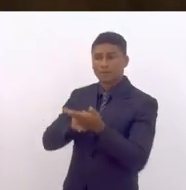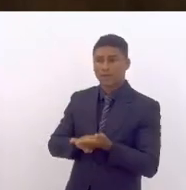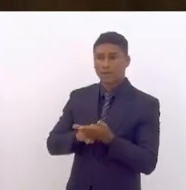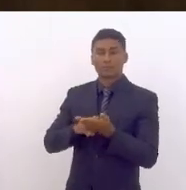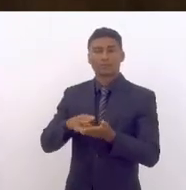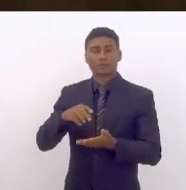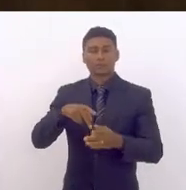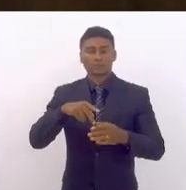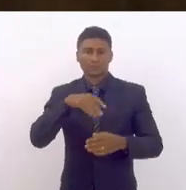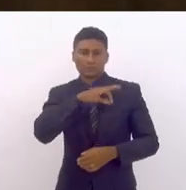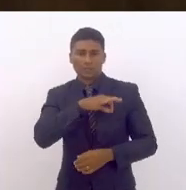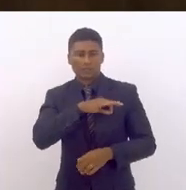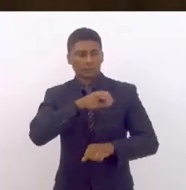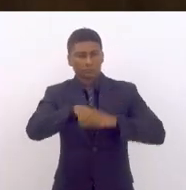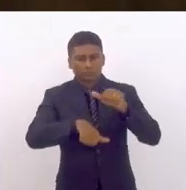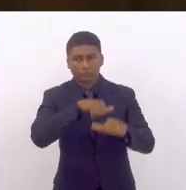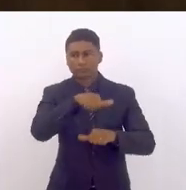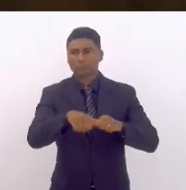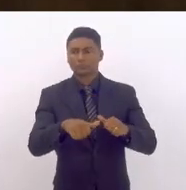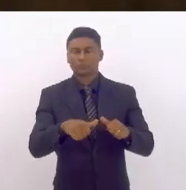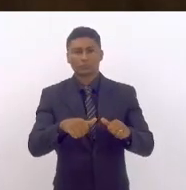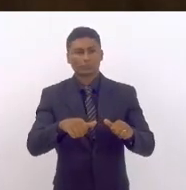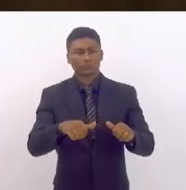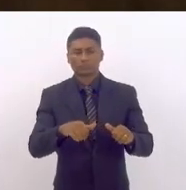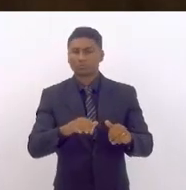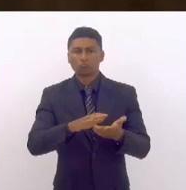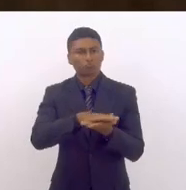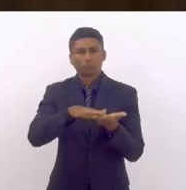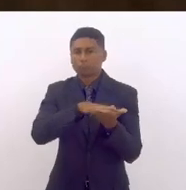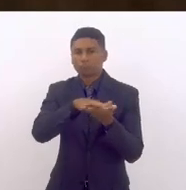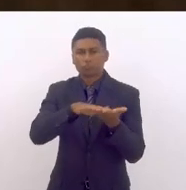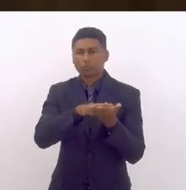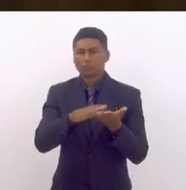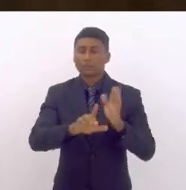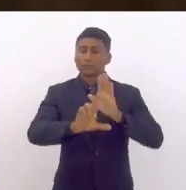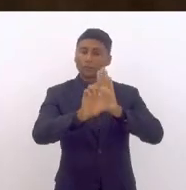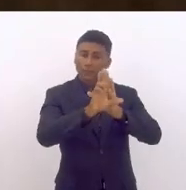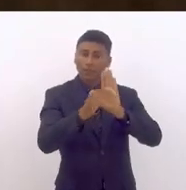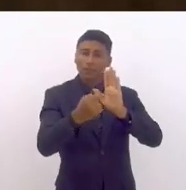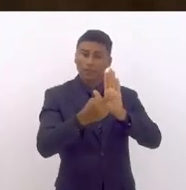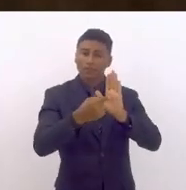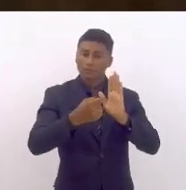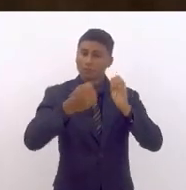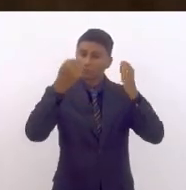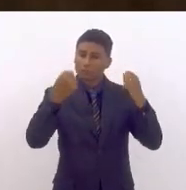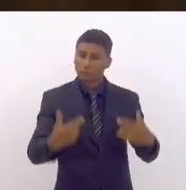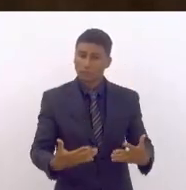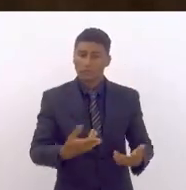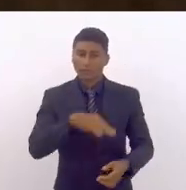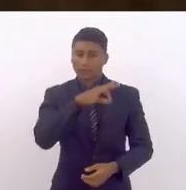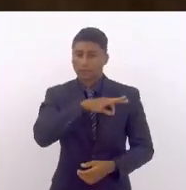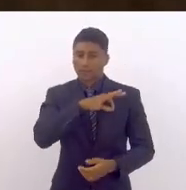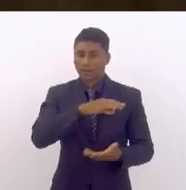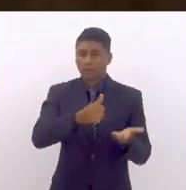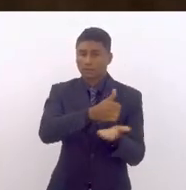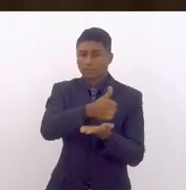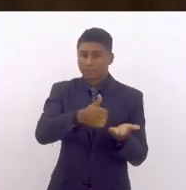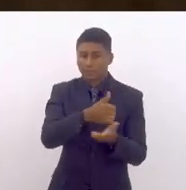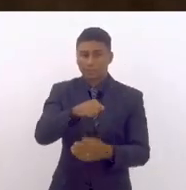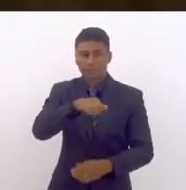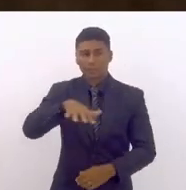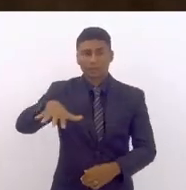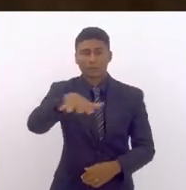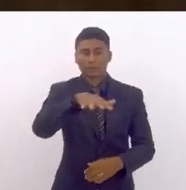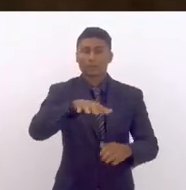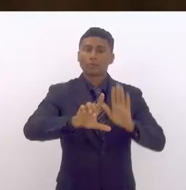reajuste salarial da lei que institui o salário mínimo regional no Estado do Rio de Janeiro. Então, a lei que